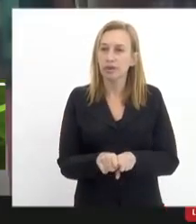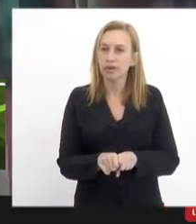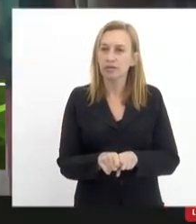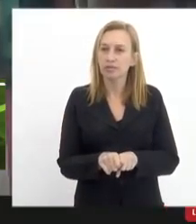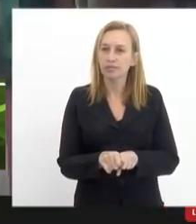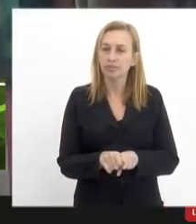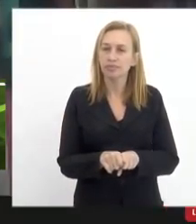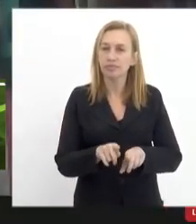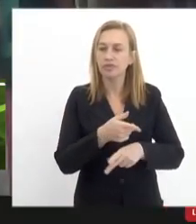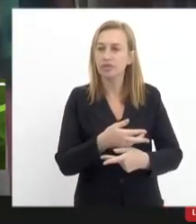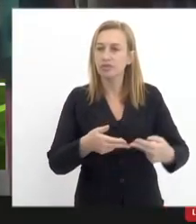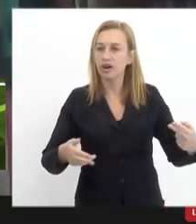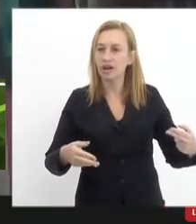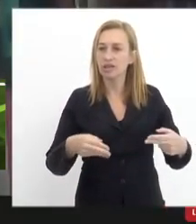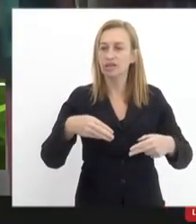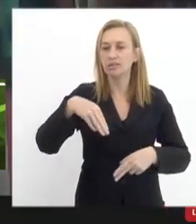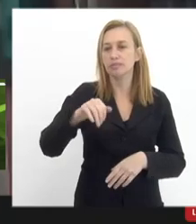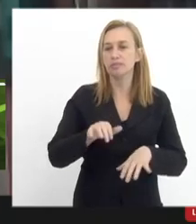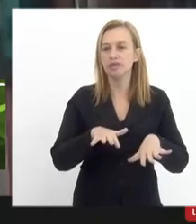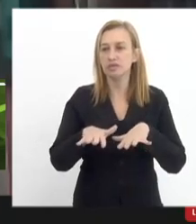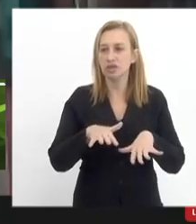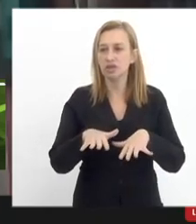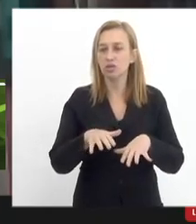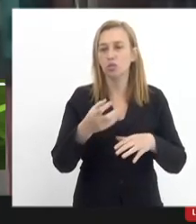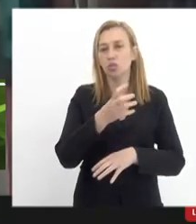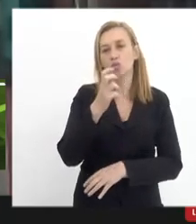outras manifestações culturais,